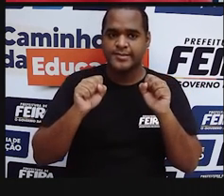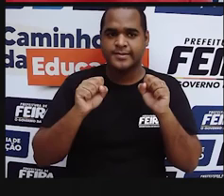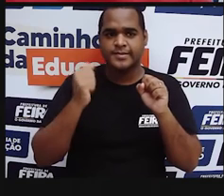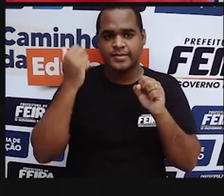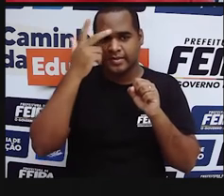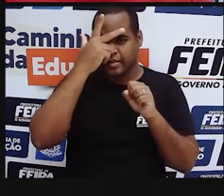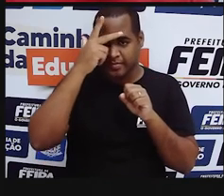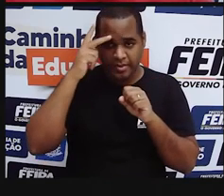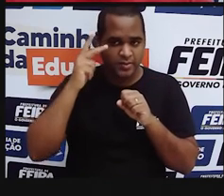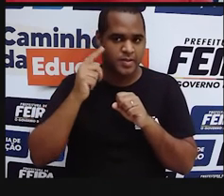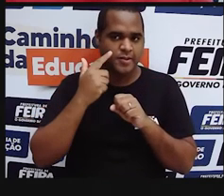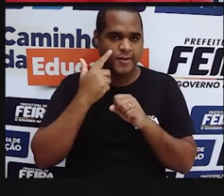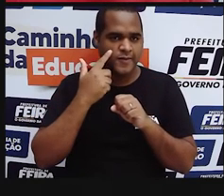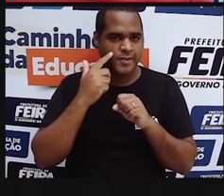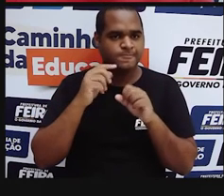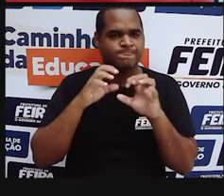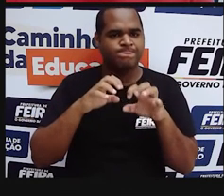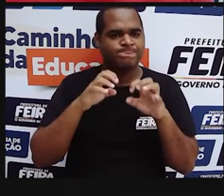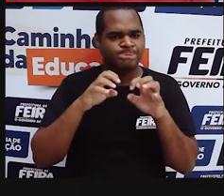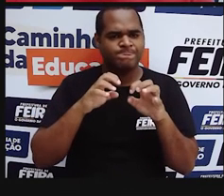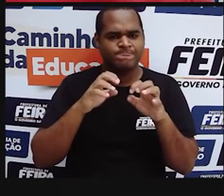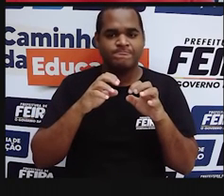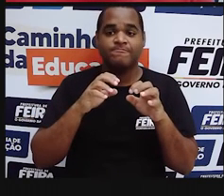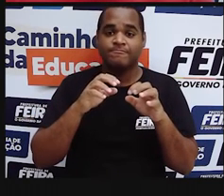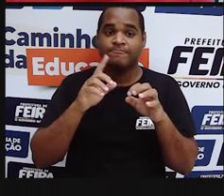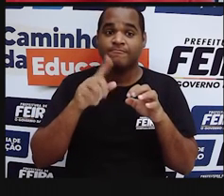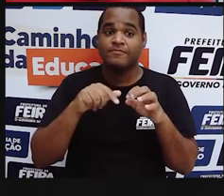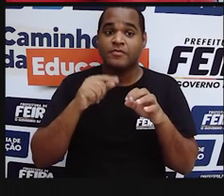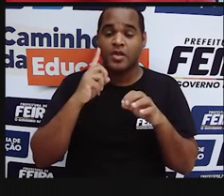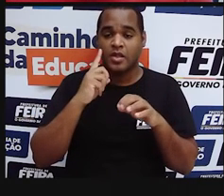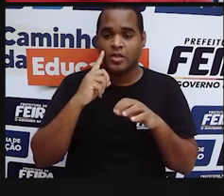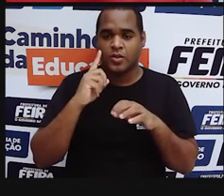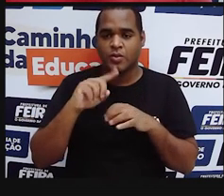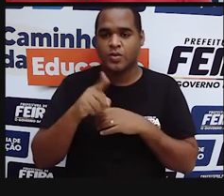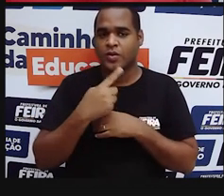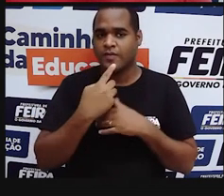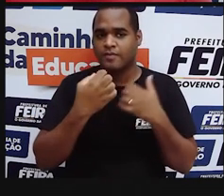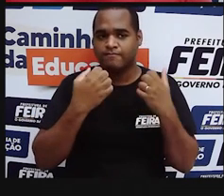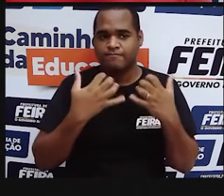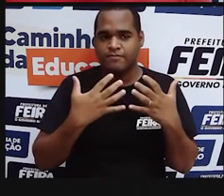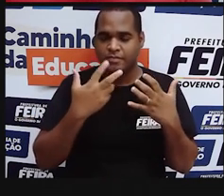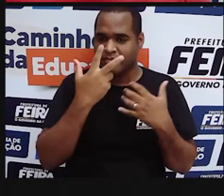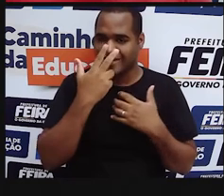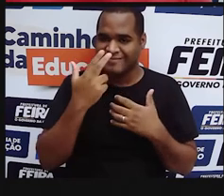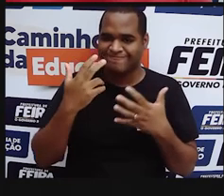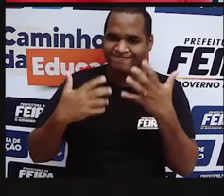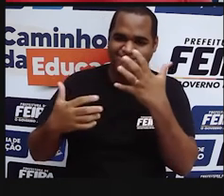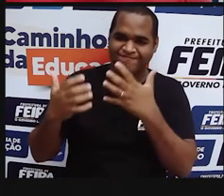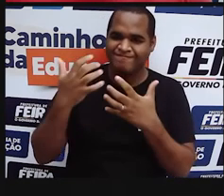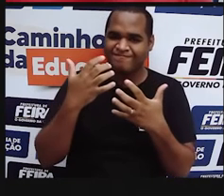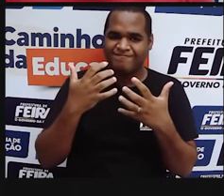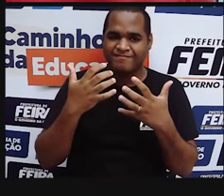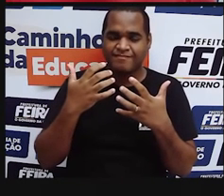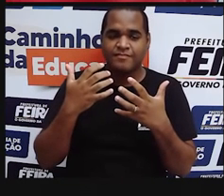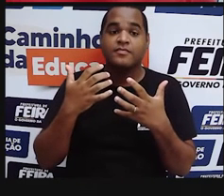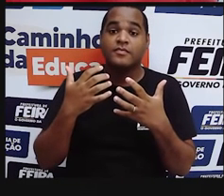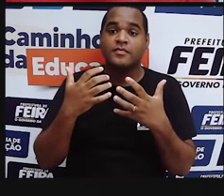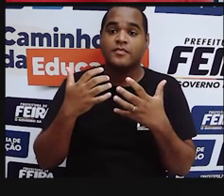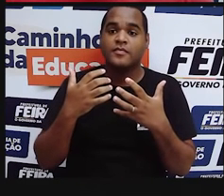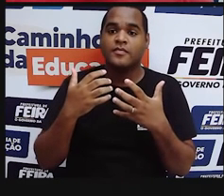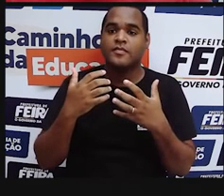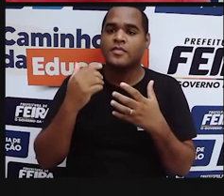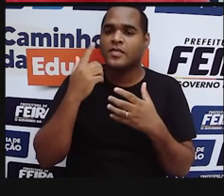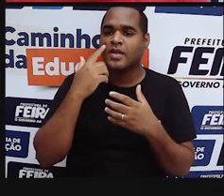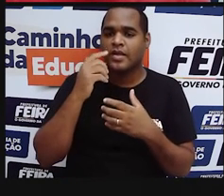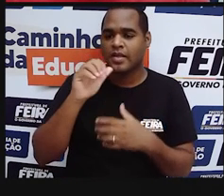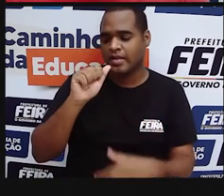está se tentando convencer as pessoas de um caminho. Bem, Mas daí a gente chega na parte das contradições, né? Quais